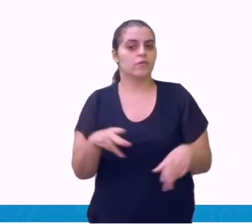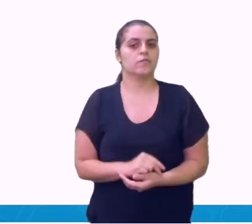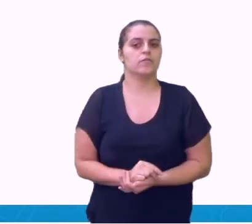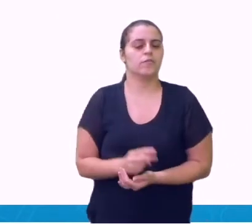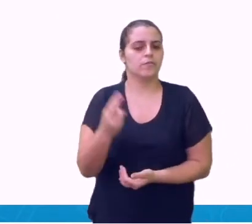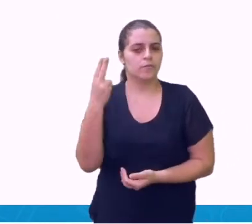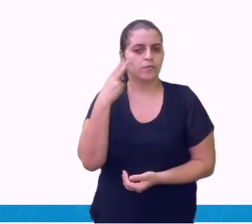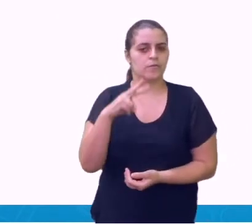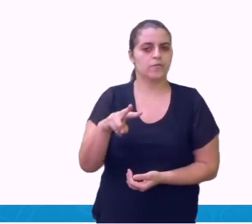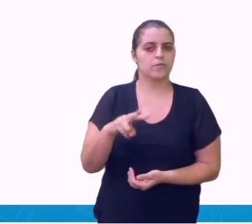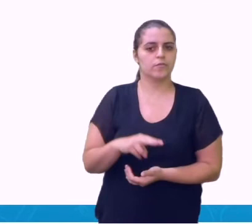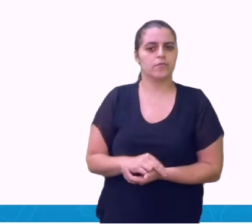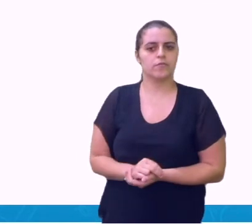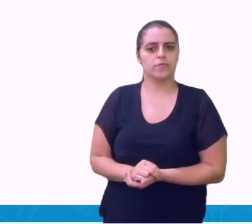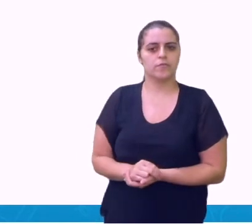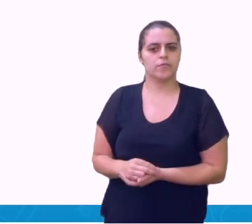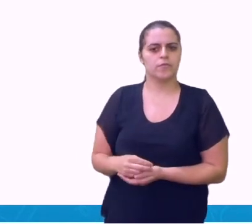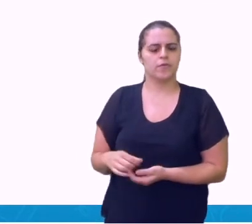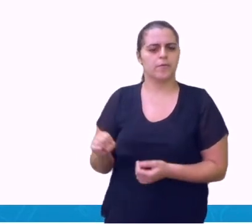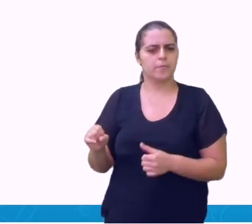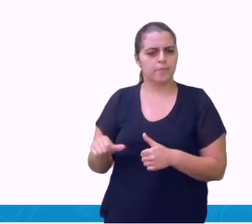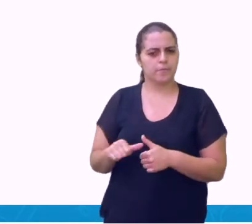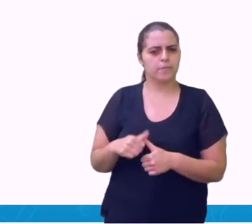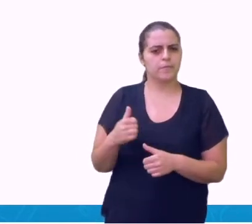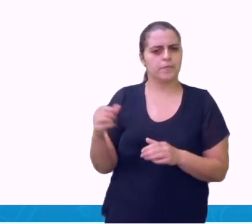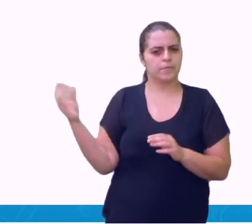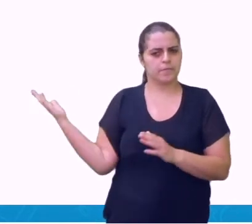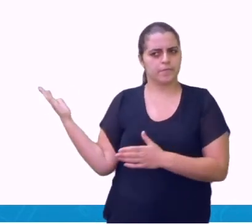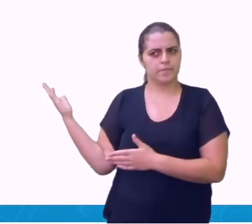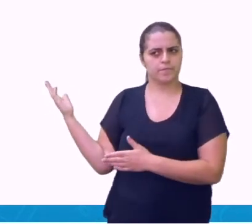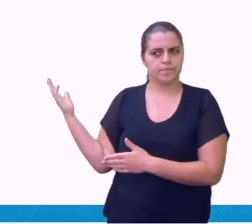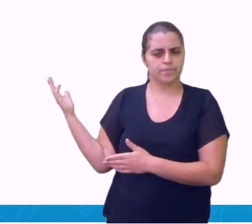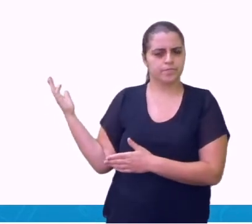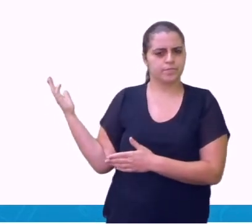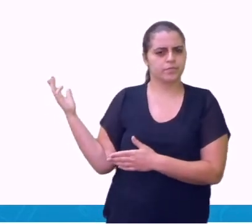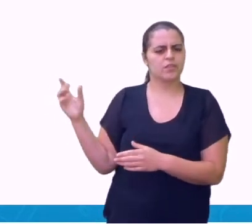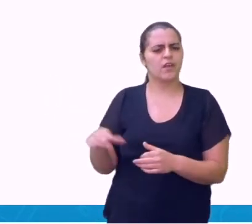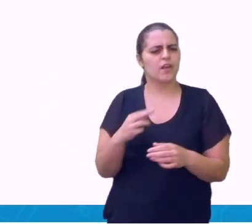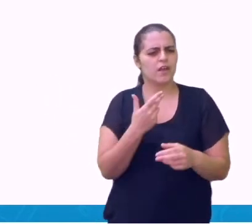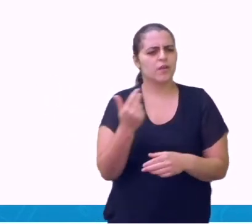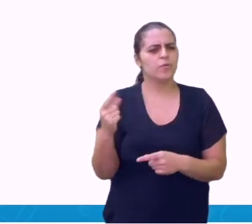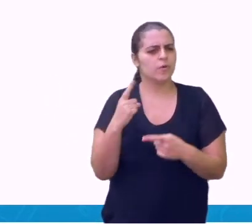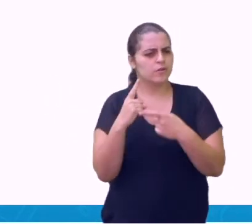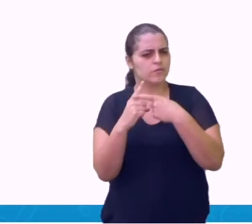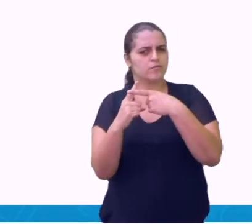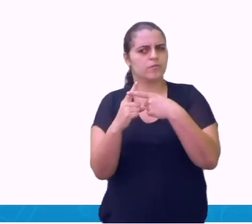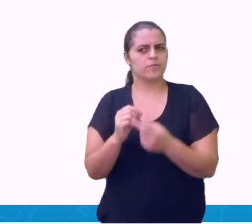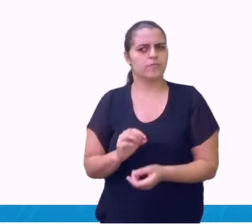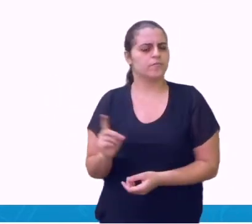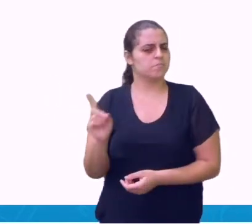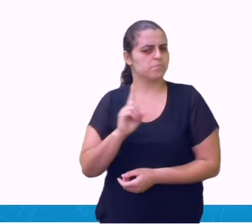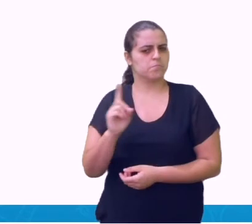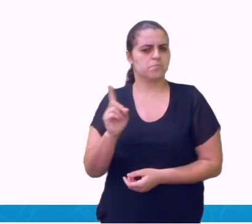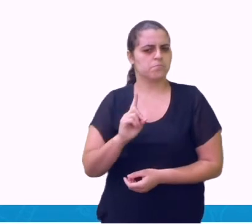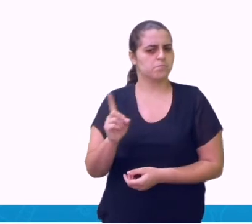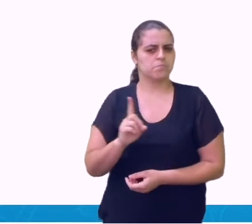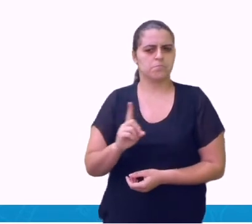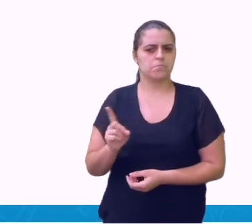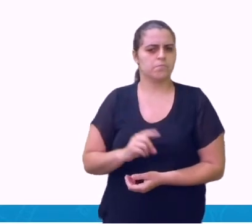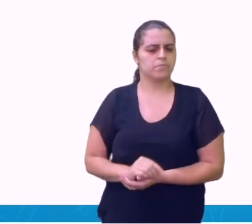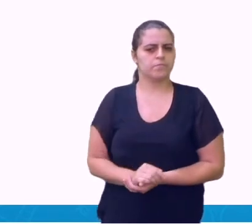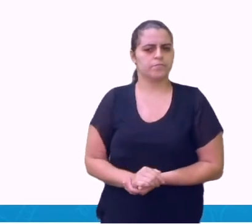diferença. Então, é primeira parcela igual a adição e segunda parcela? Também